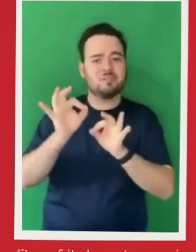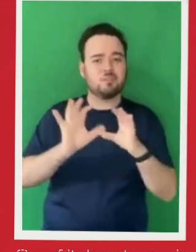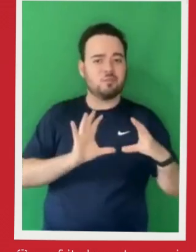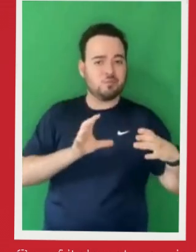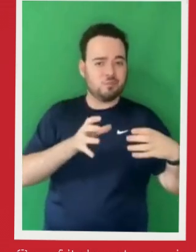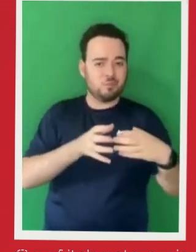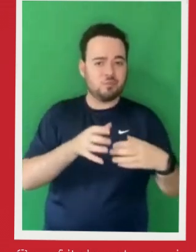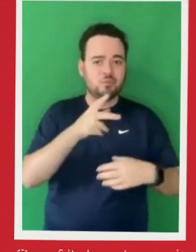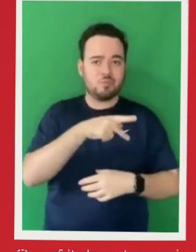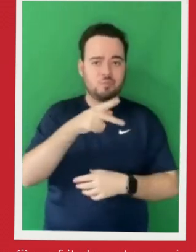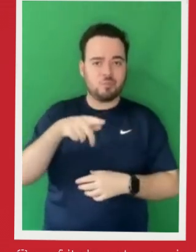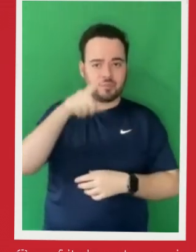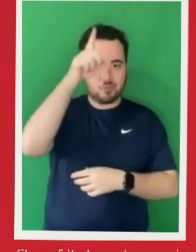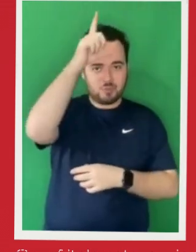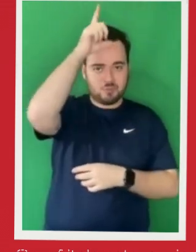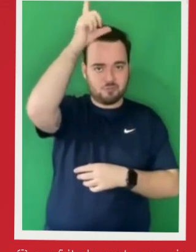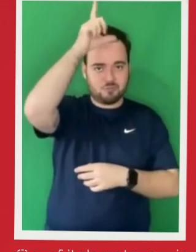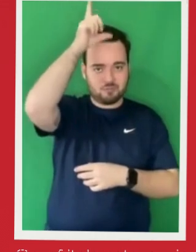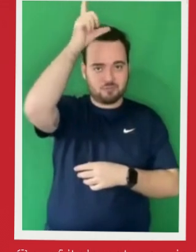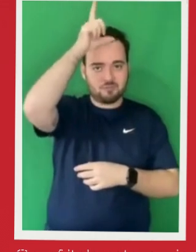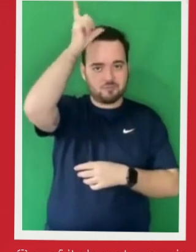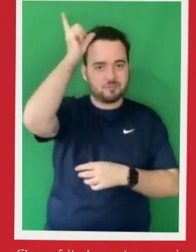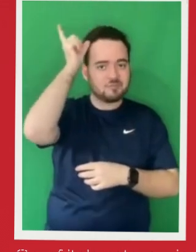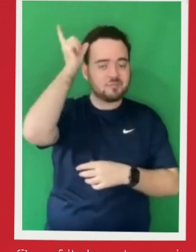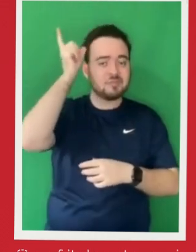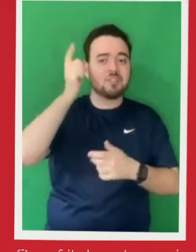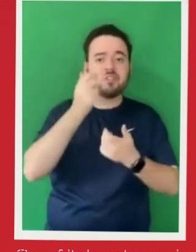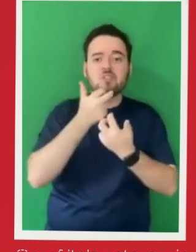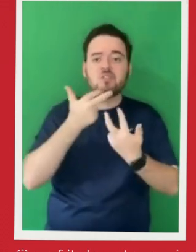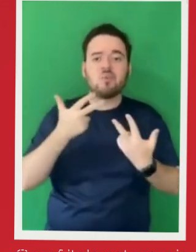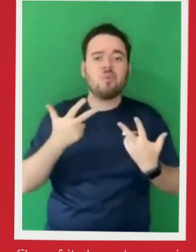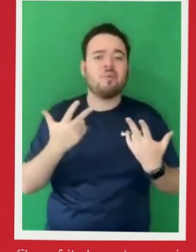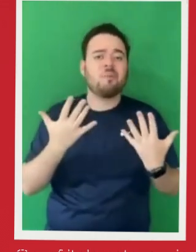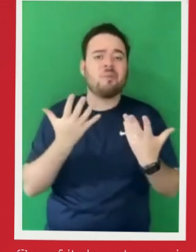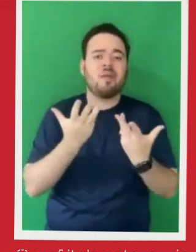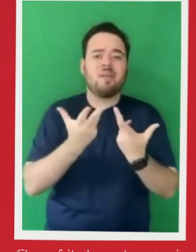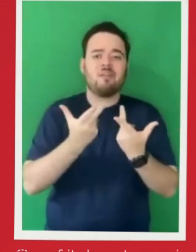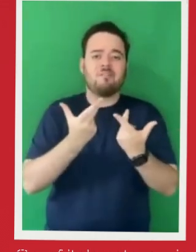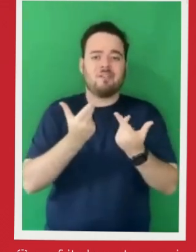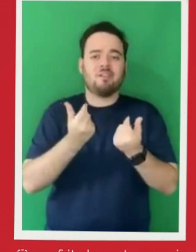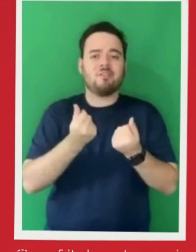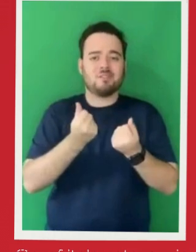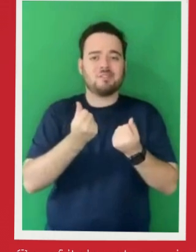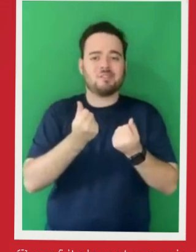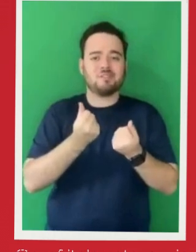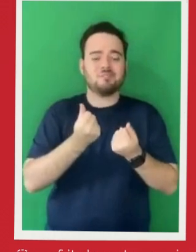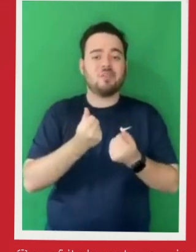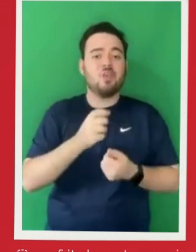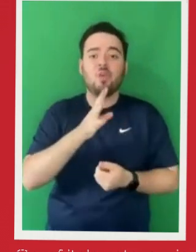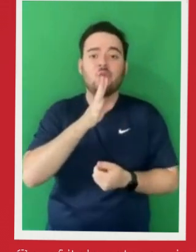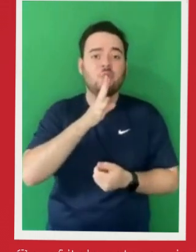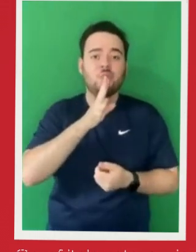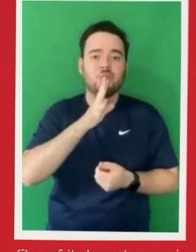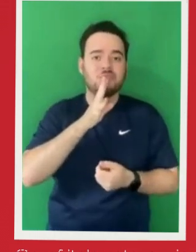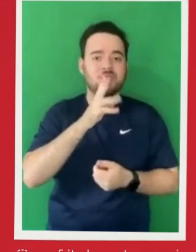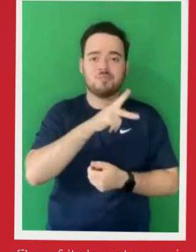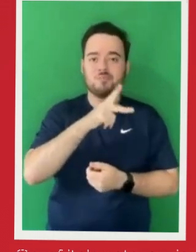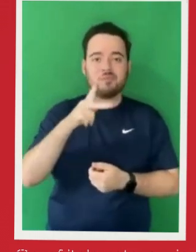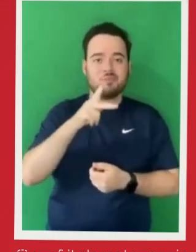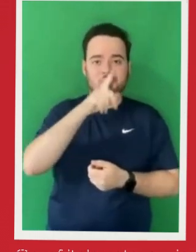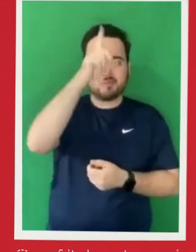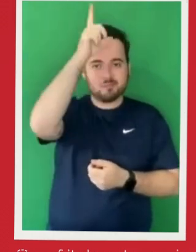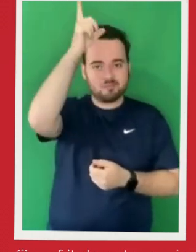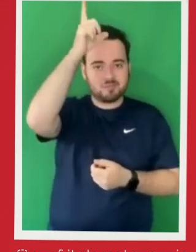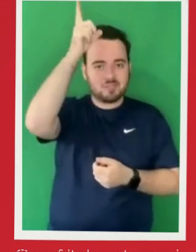e lindamente feito pela equipe do professor Luiz Geraldo. Essa é outra das coisas maravilhosas da gente aqui. Eu